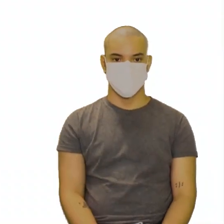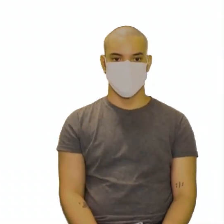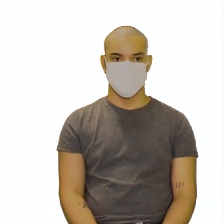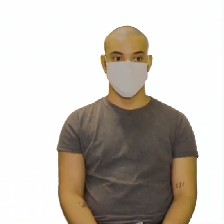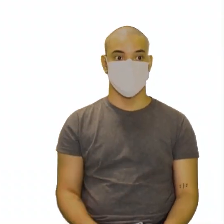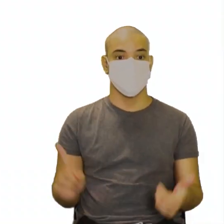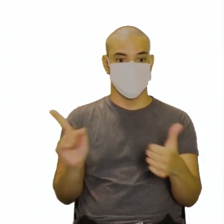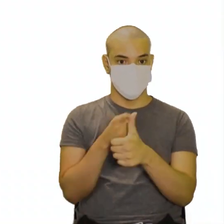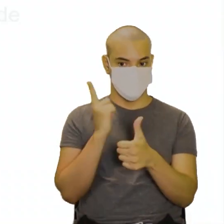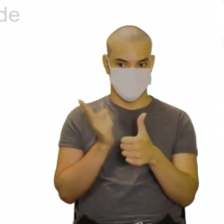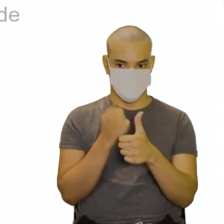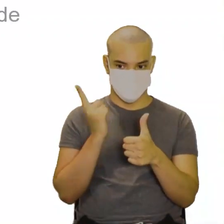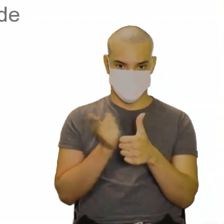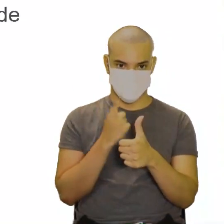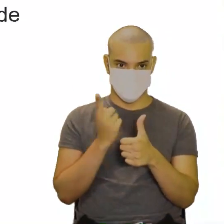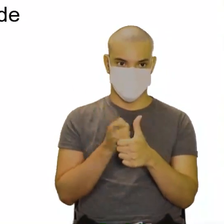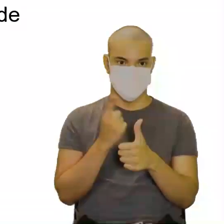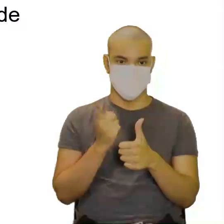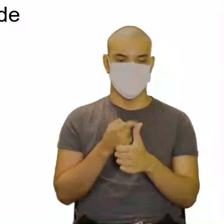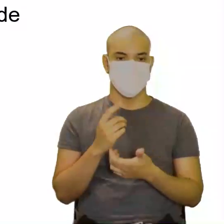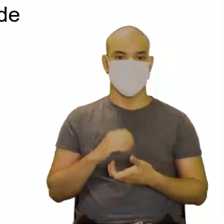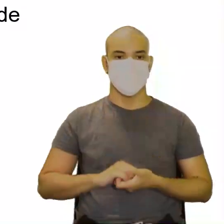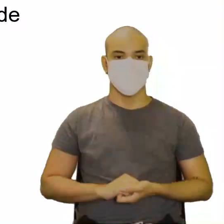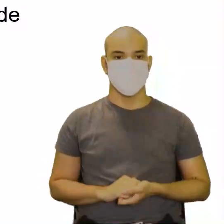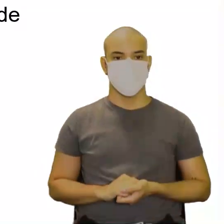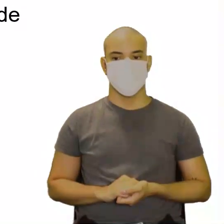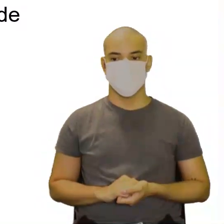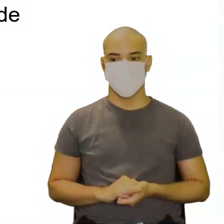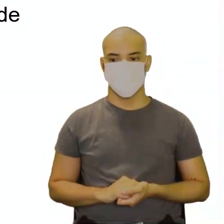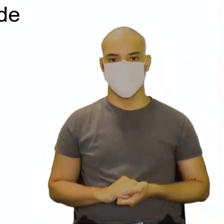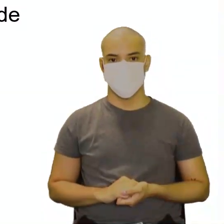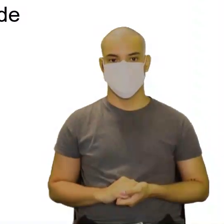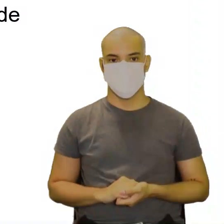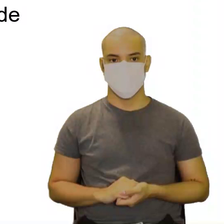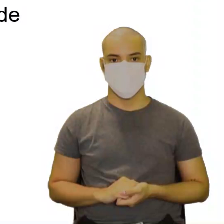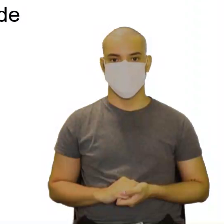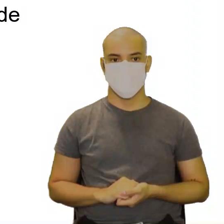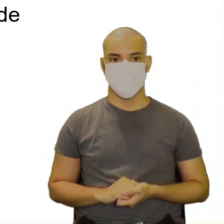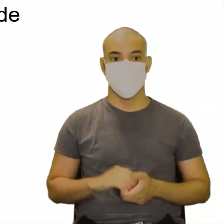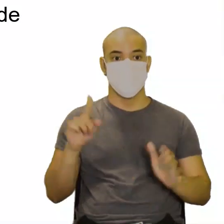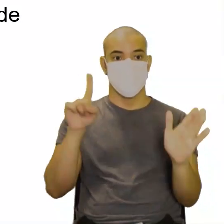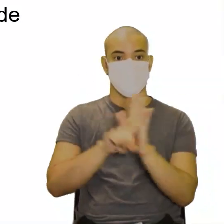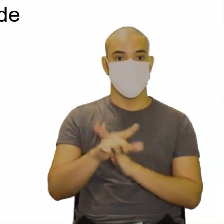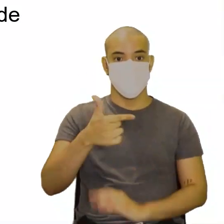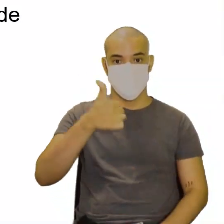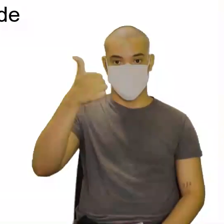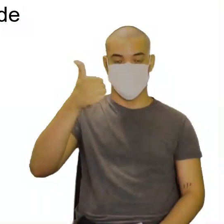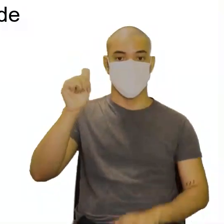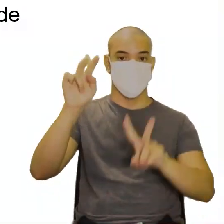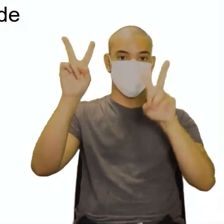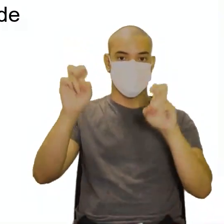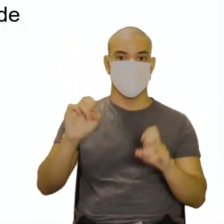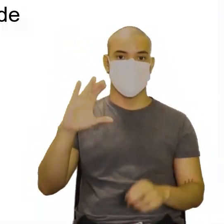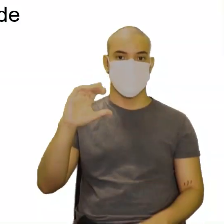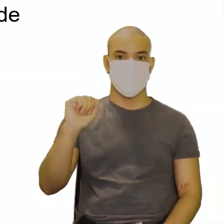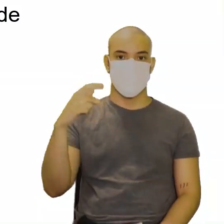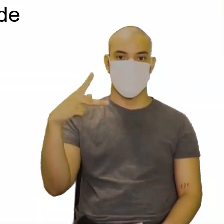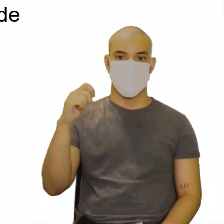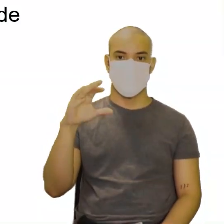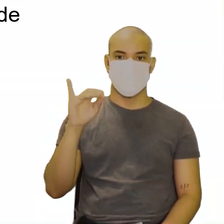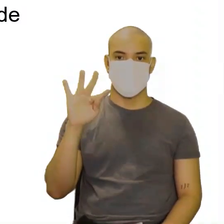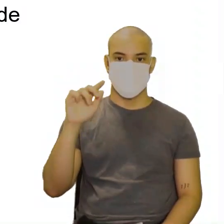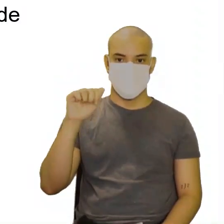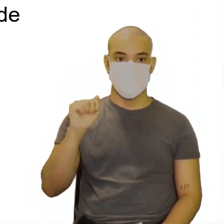para a primeira aqui, vamos ver o que nós temos. Questão 1. A respeito da